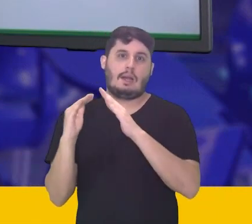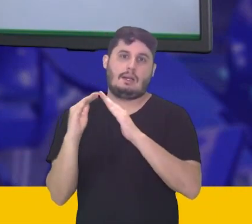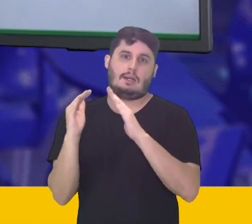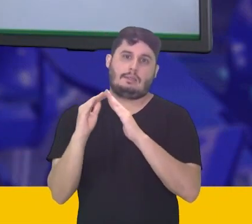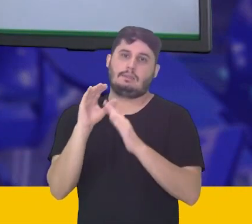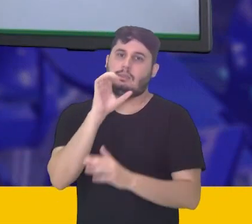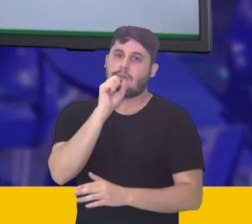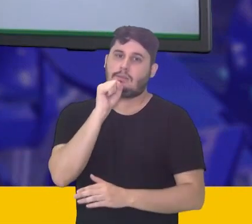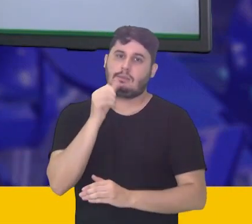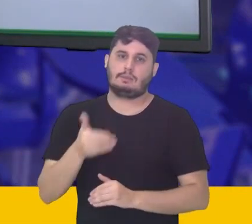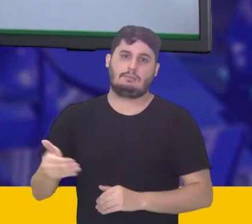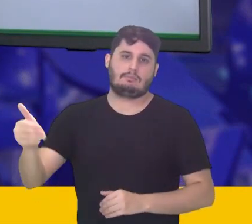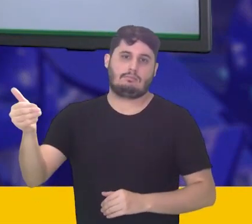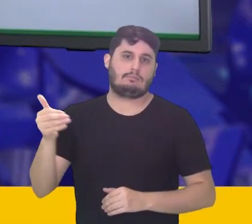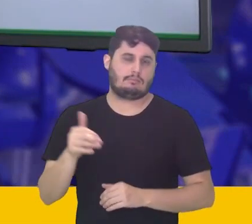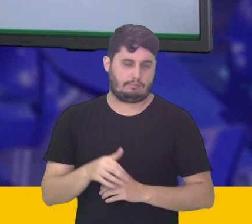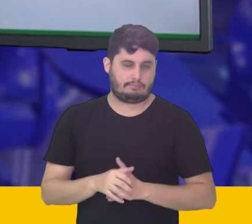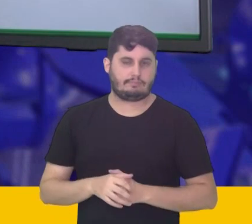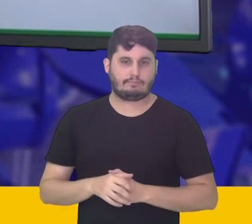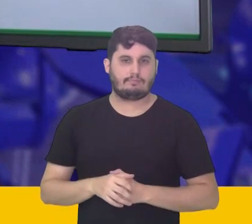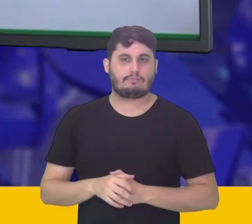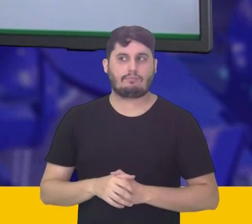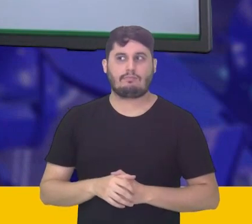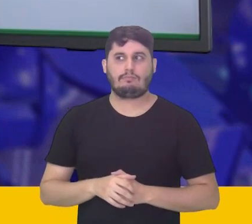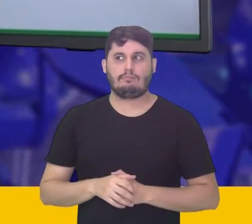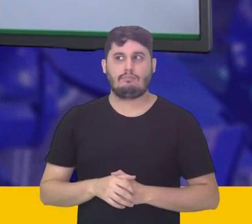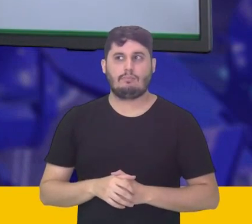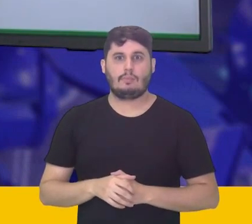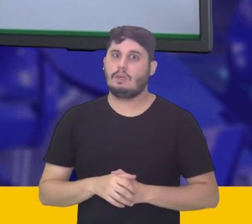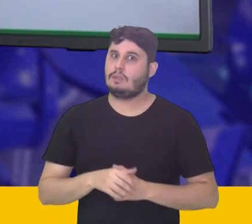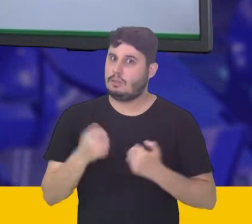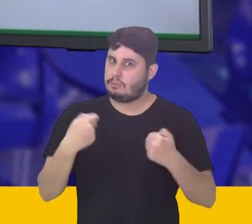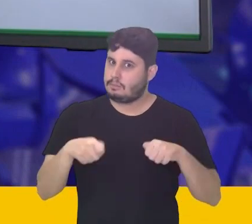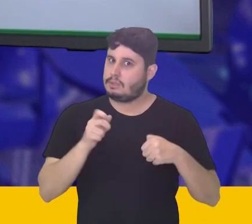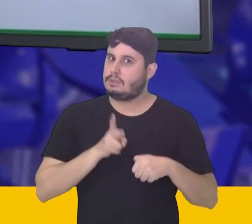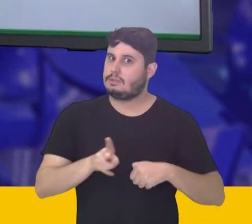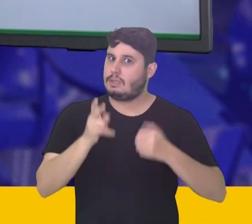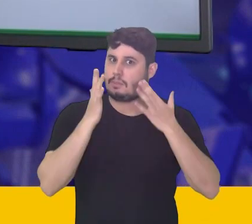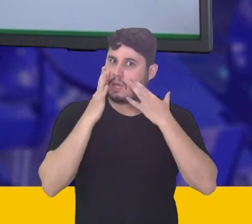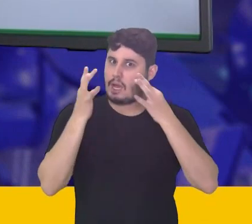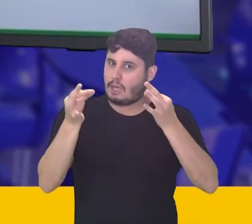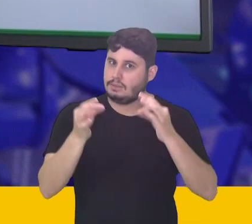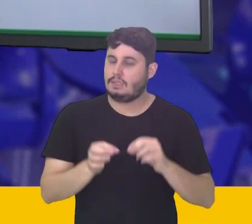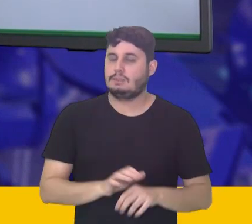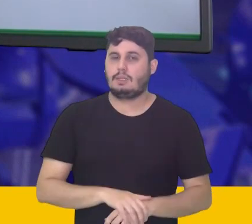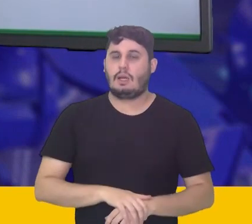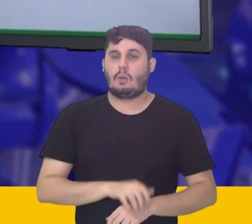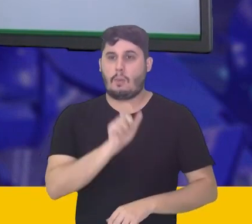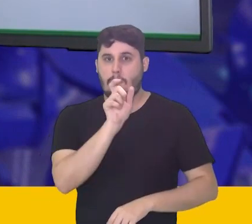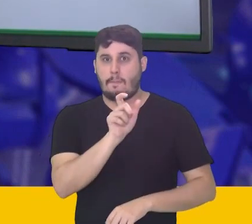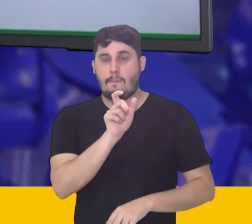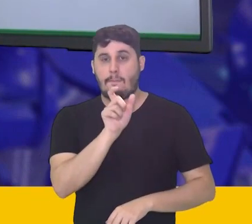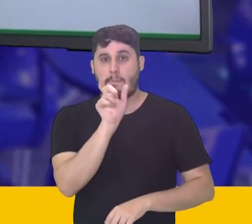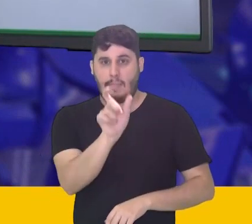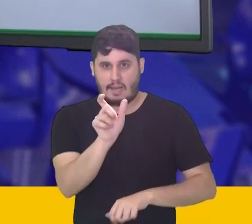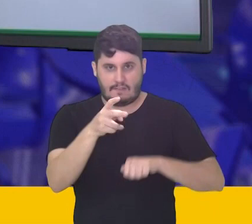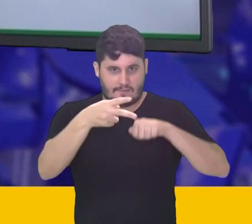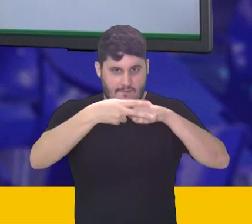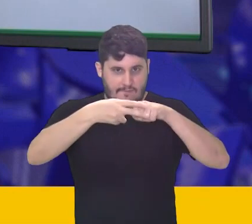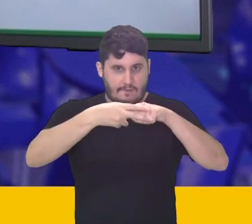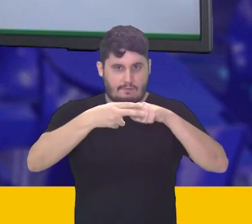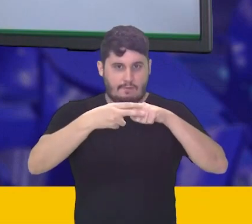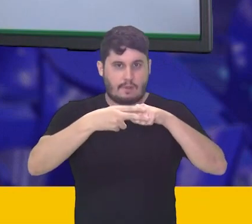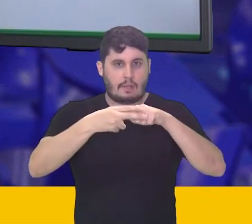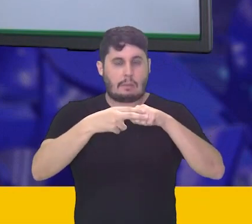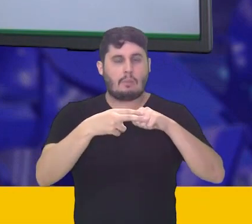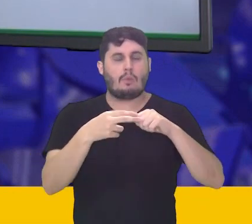Outro lugar também. E sempre atentando, ok, ao tempo verbal. No caso